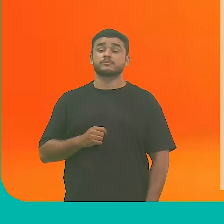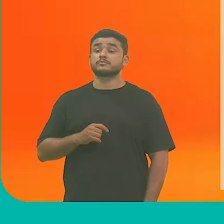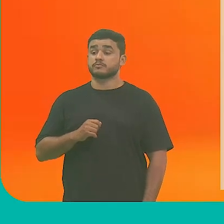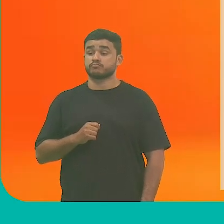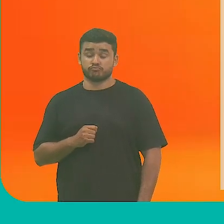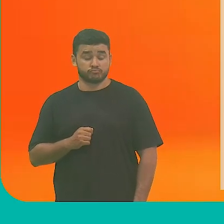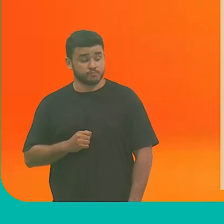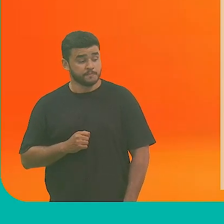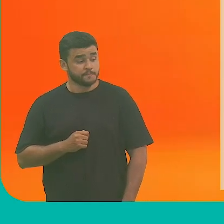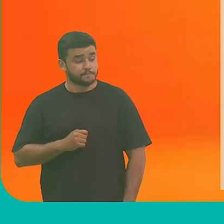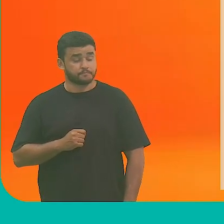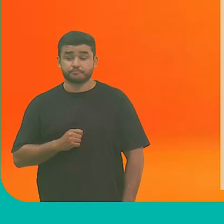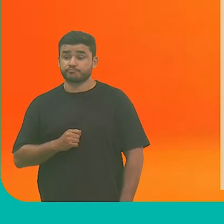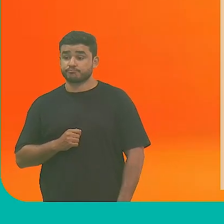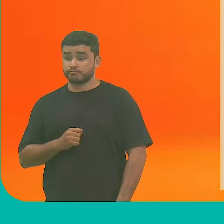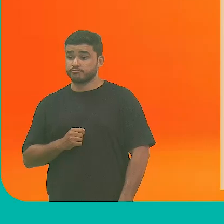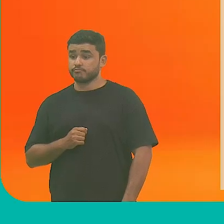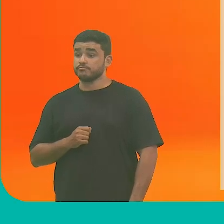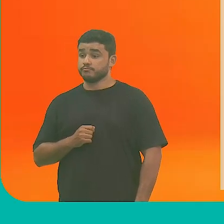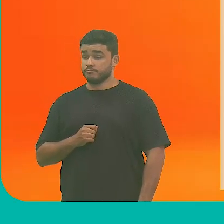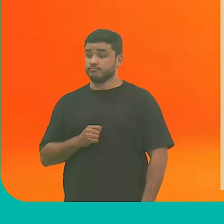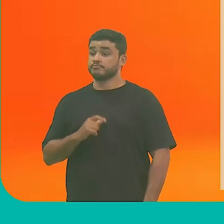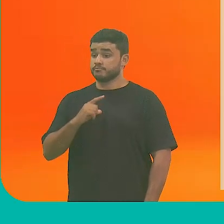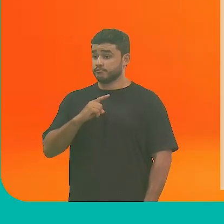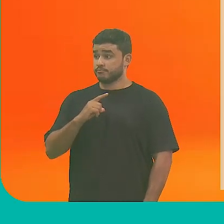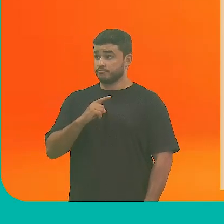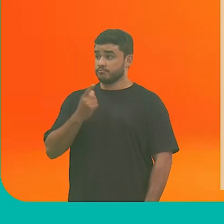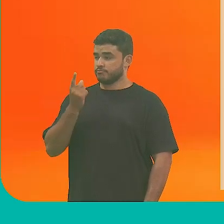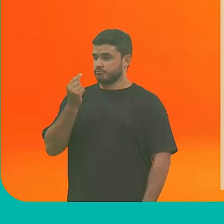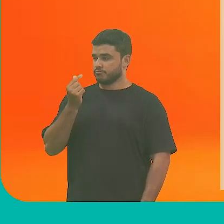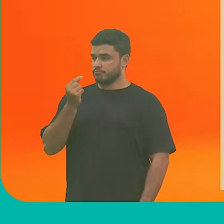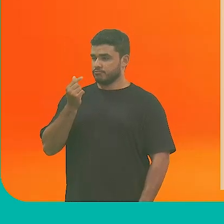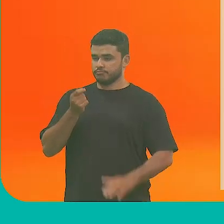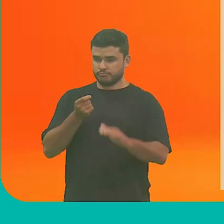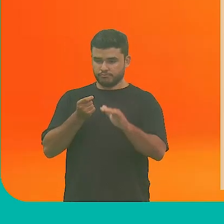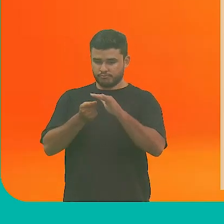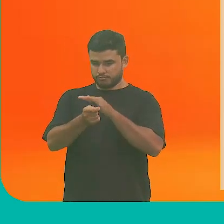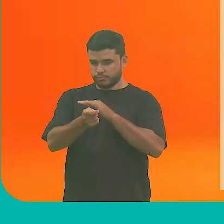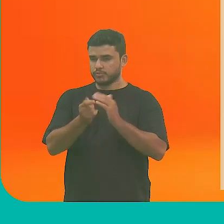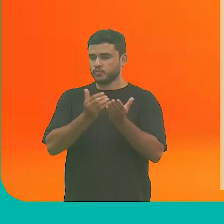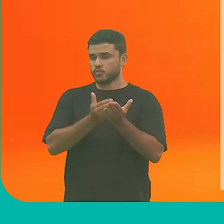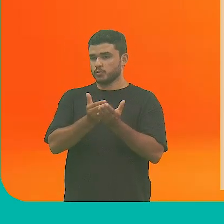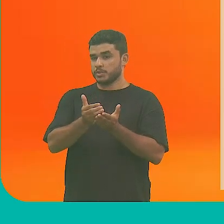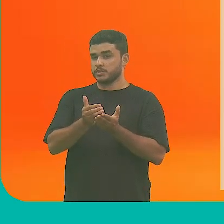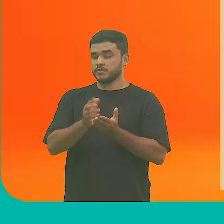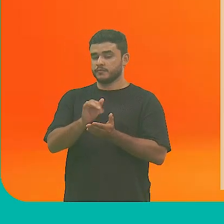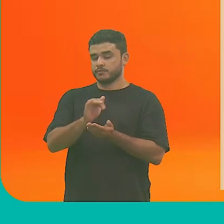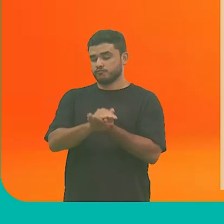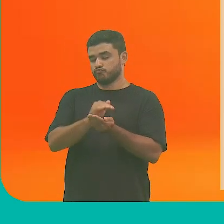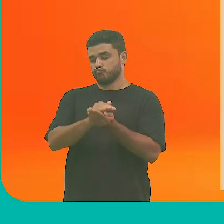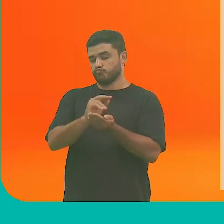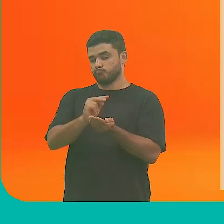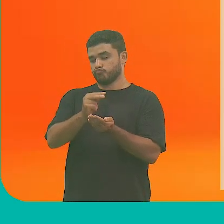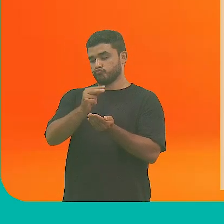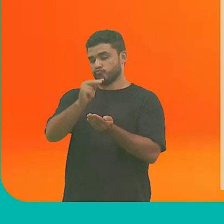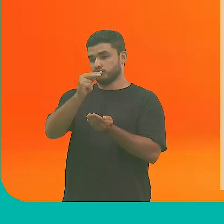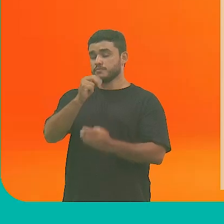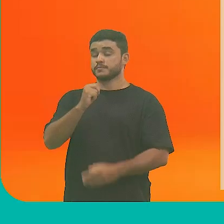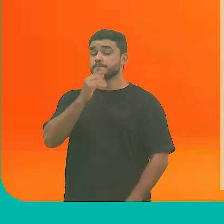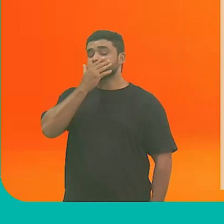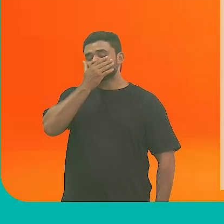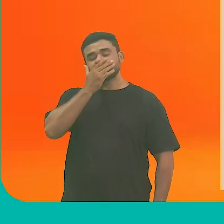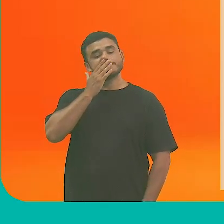investidor iniciante observou o gráfico que apresenta a